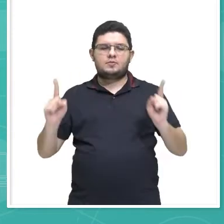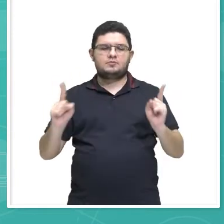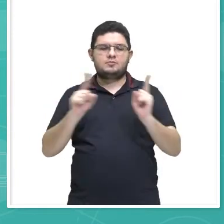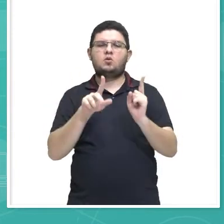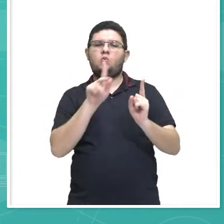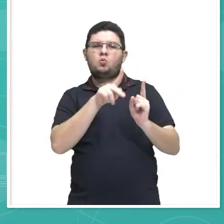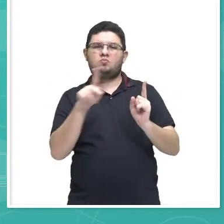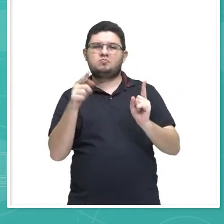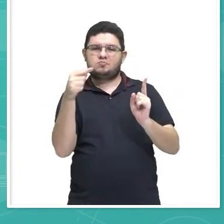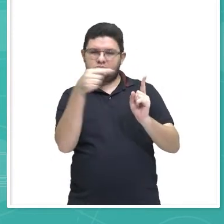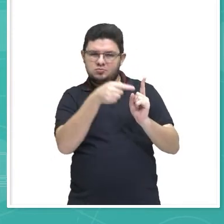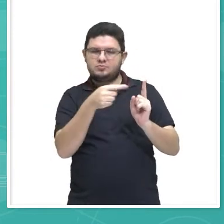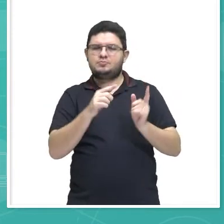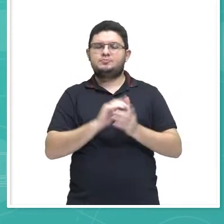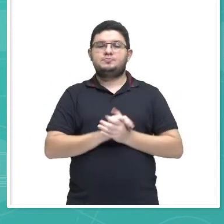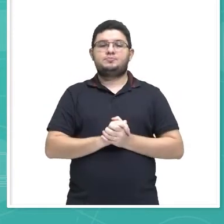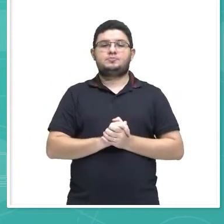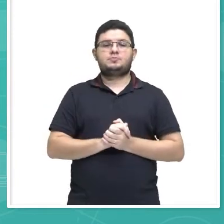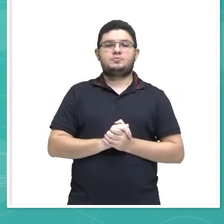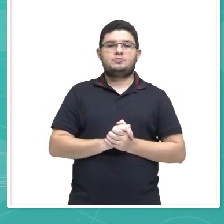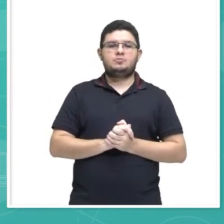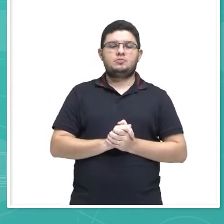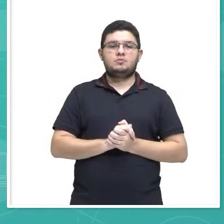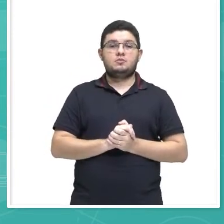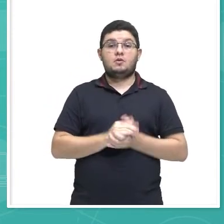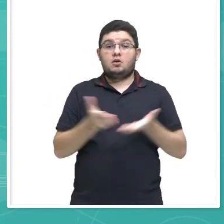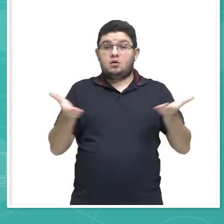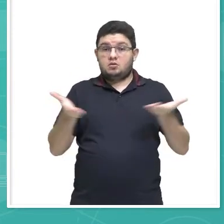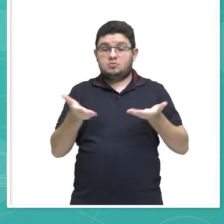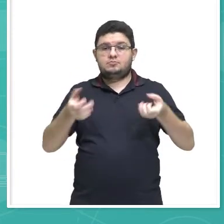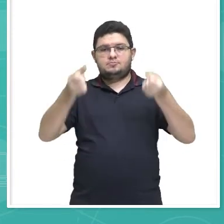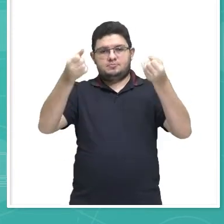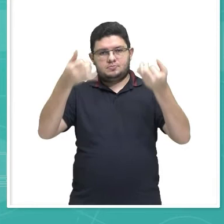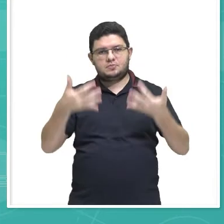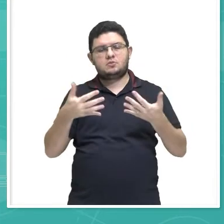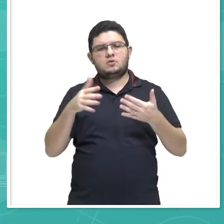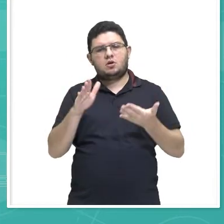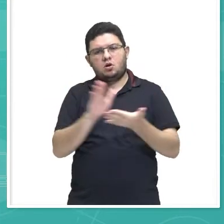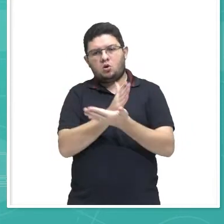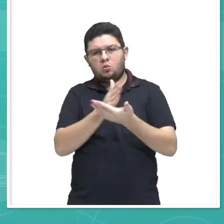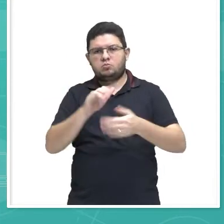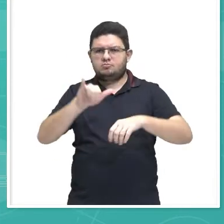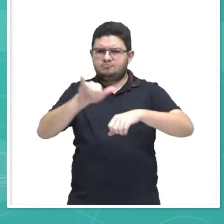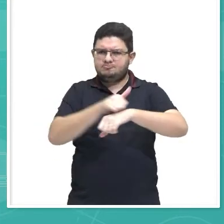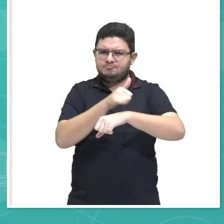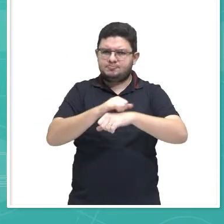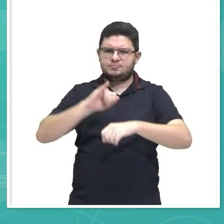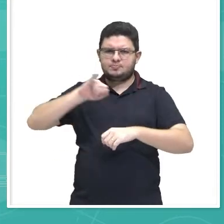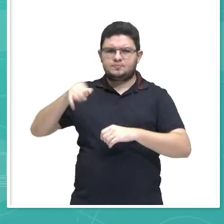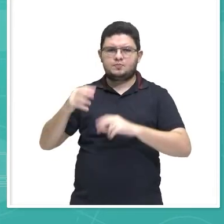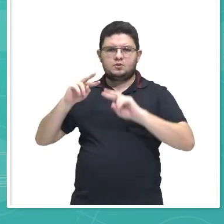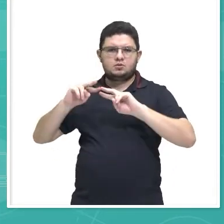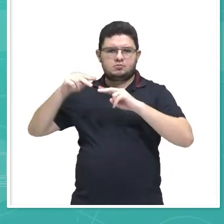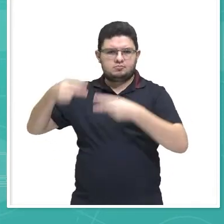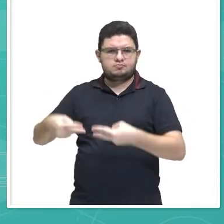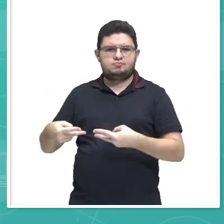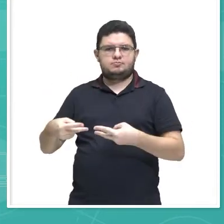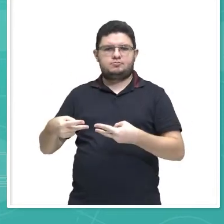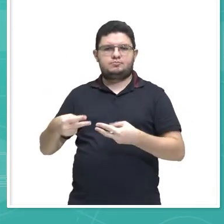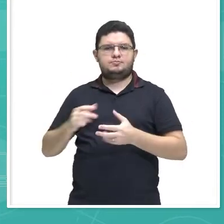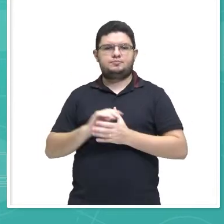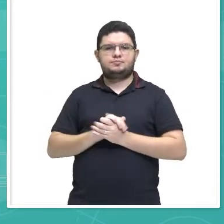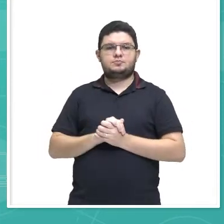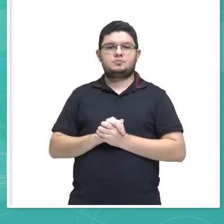por diante. Agora vamos falar sobre as técnicas do judô. Então, sua técnica